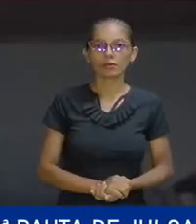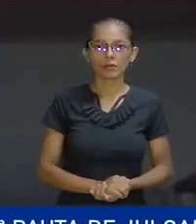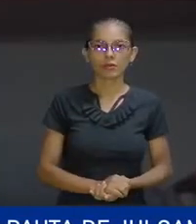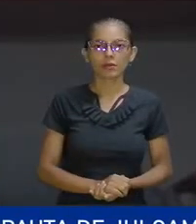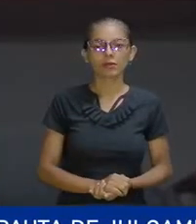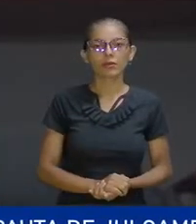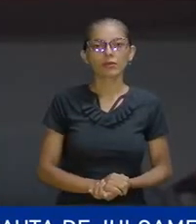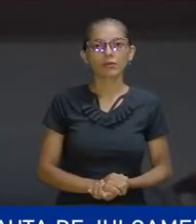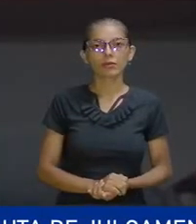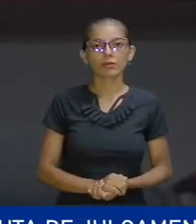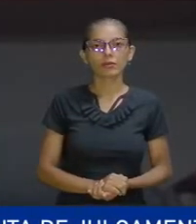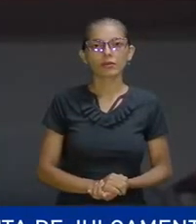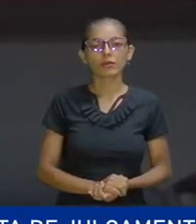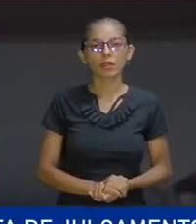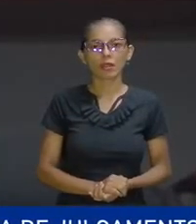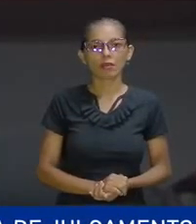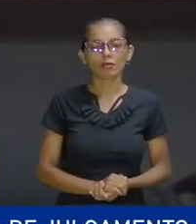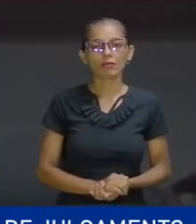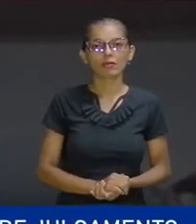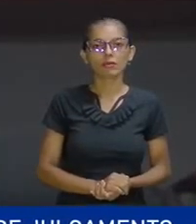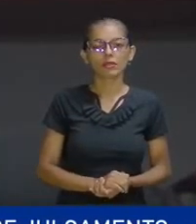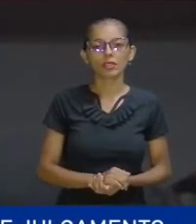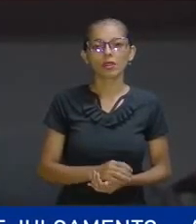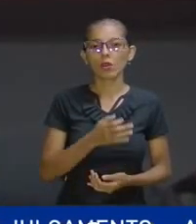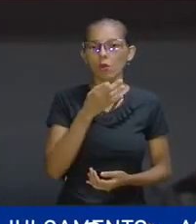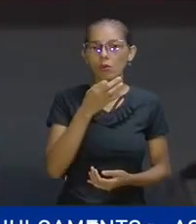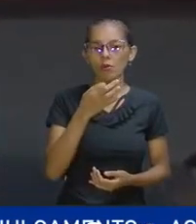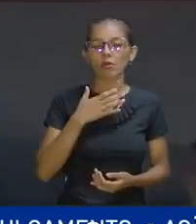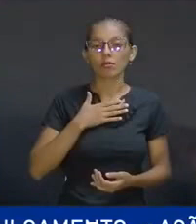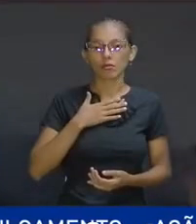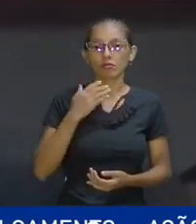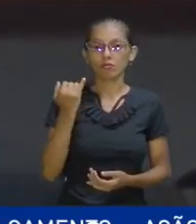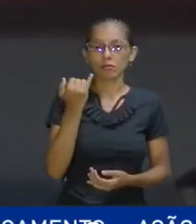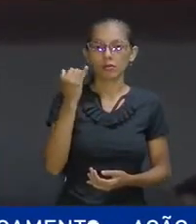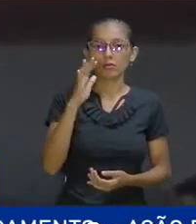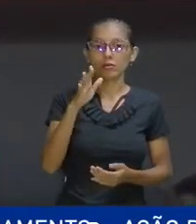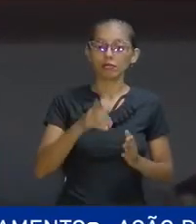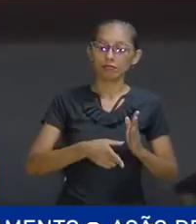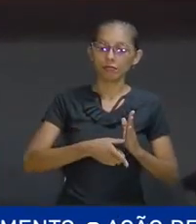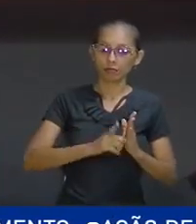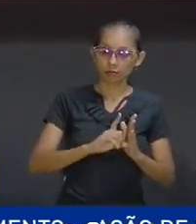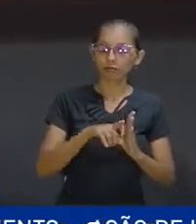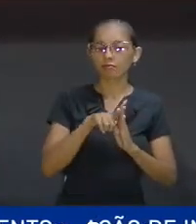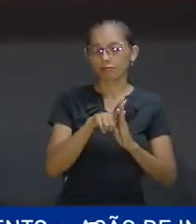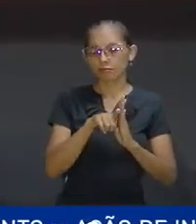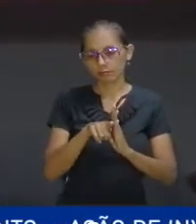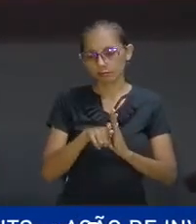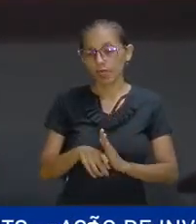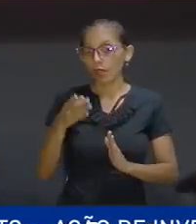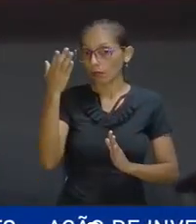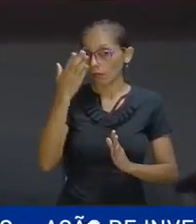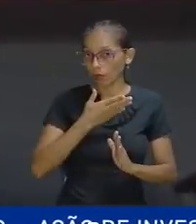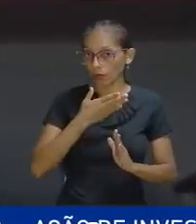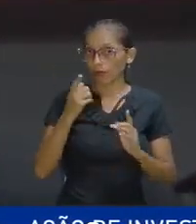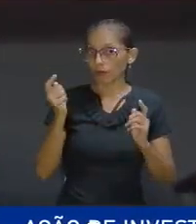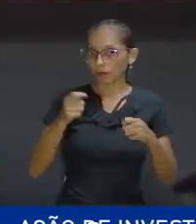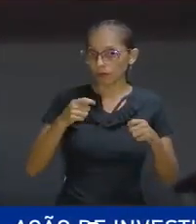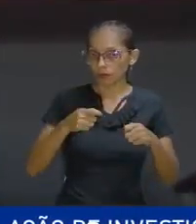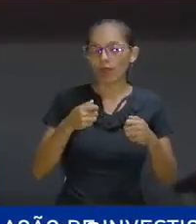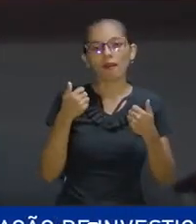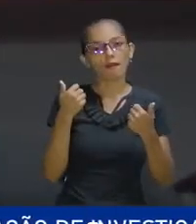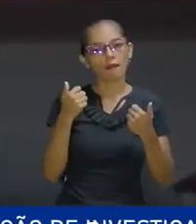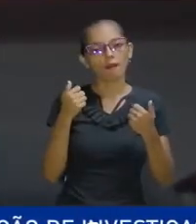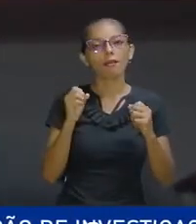julgamentos com base única e exclusivamente na convicção. Se a convicção do juízo ela tiver aderência com provas, é claro que o